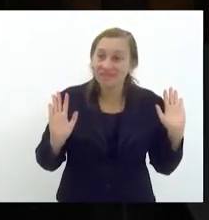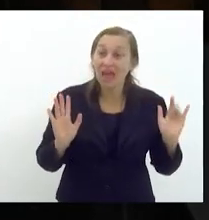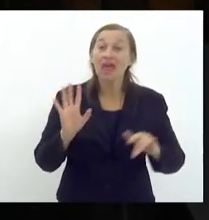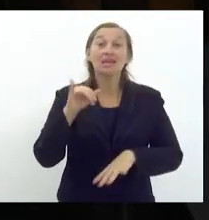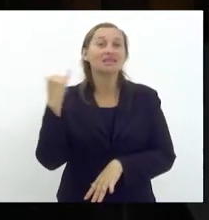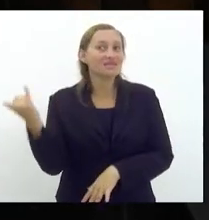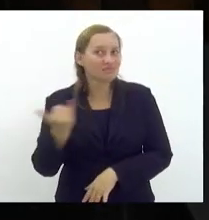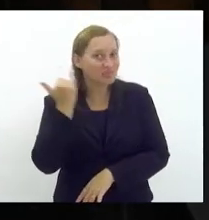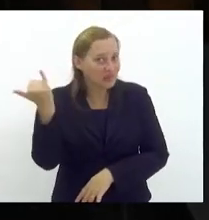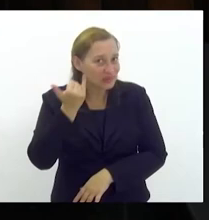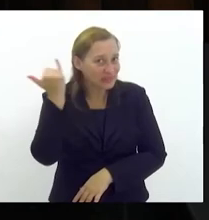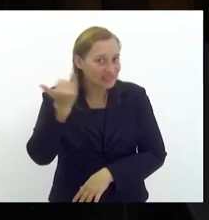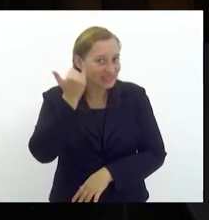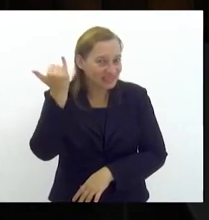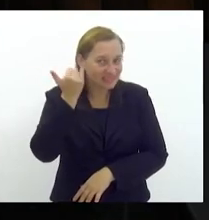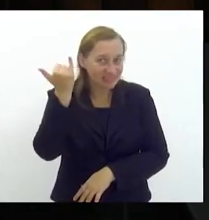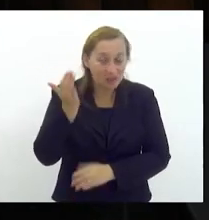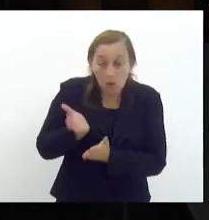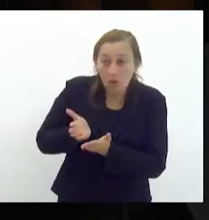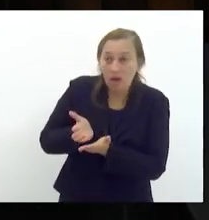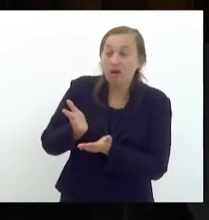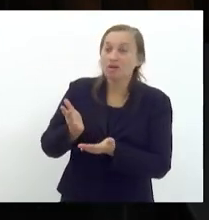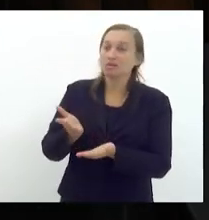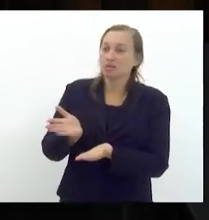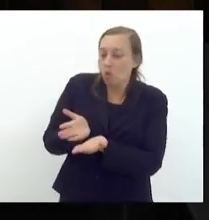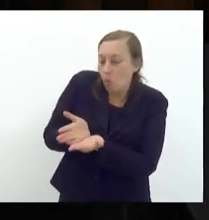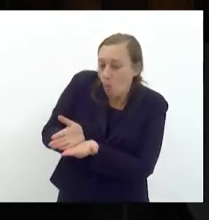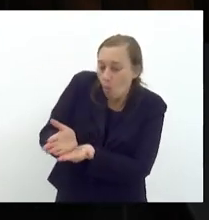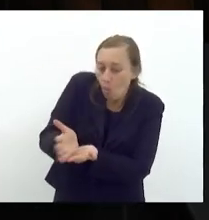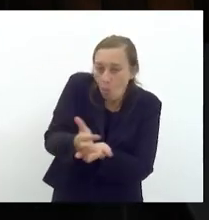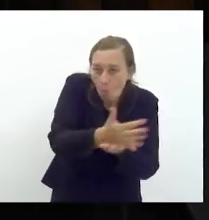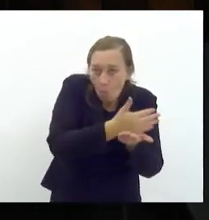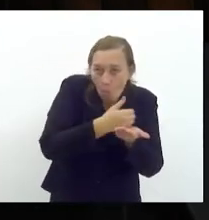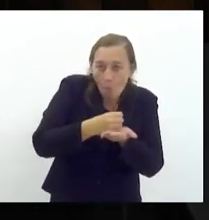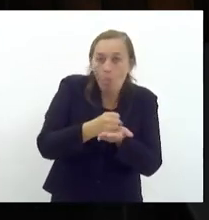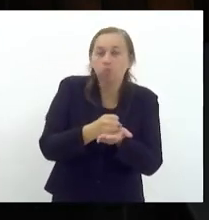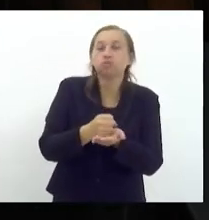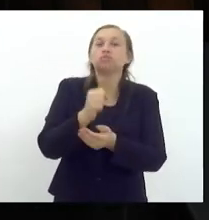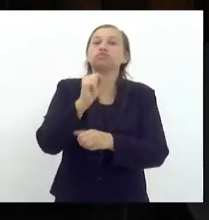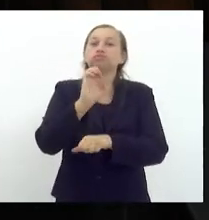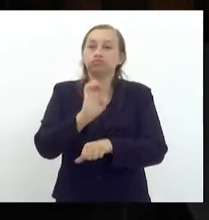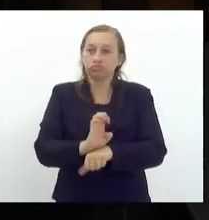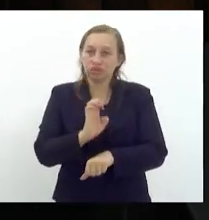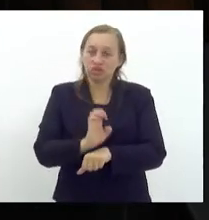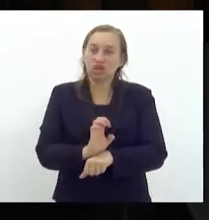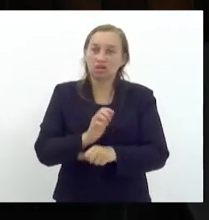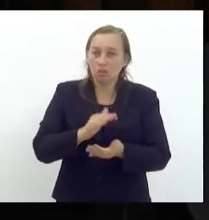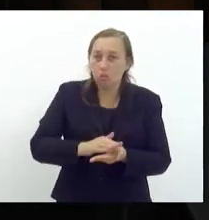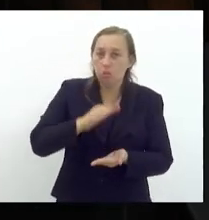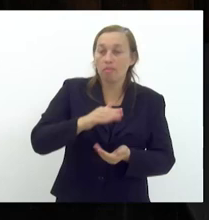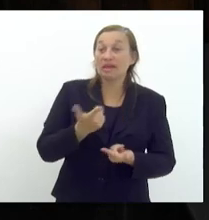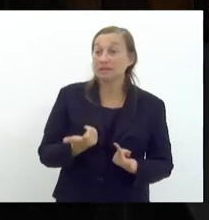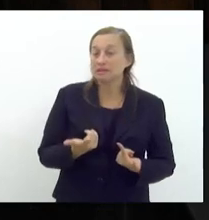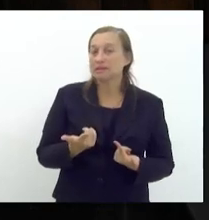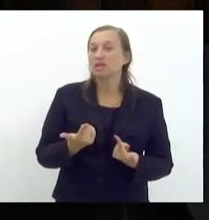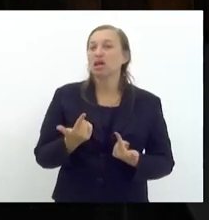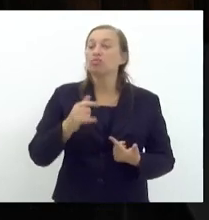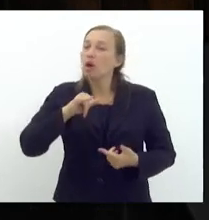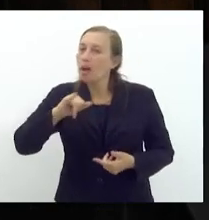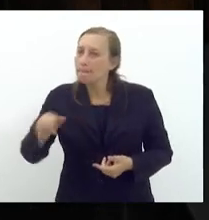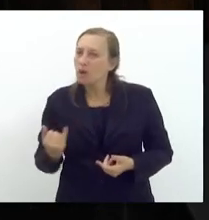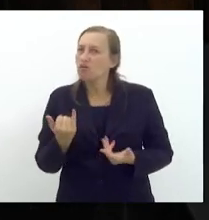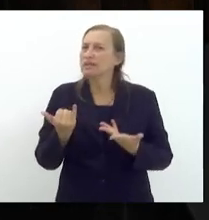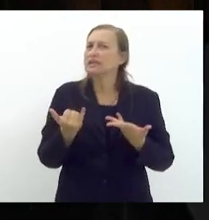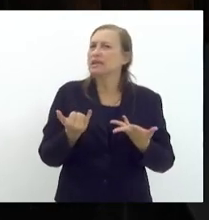importante para arrecada aumentar arrecadação do Estado e eu tenho aproveitado